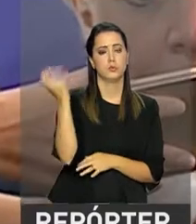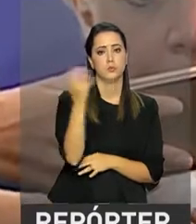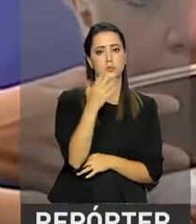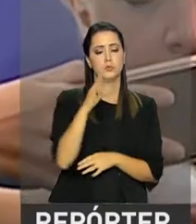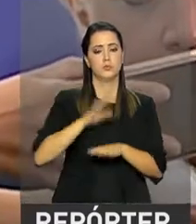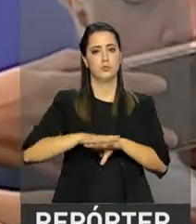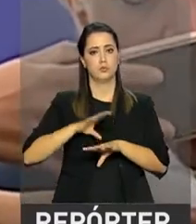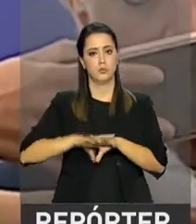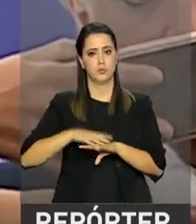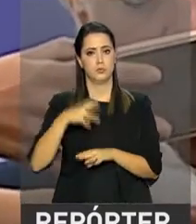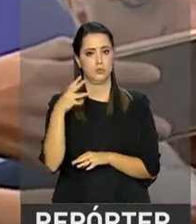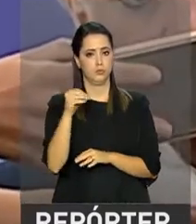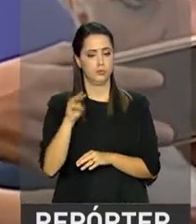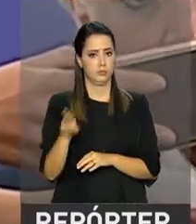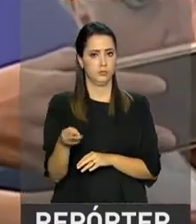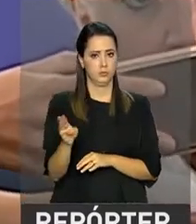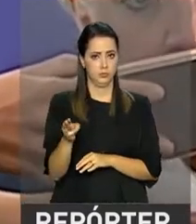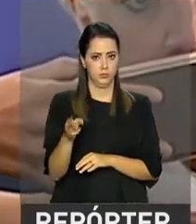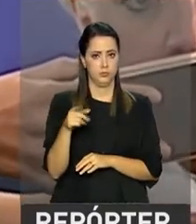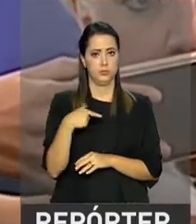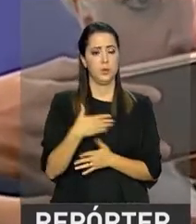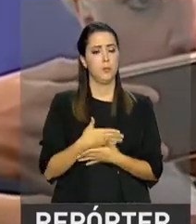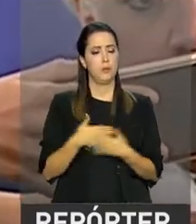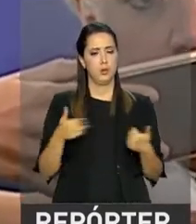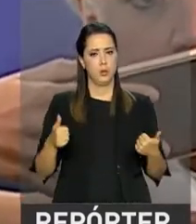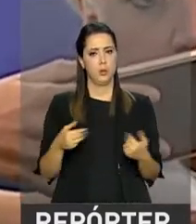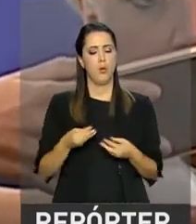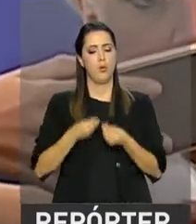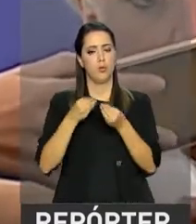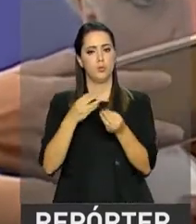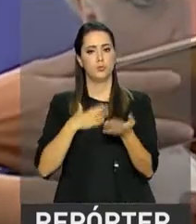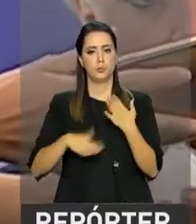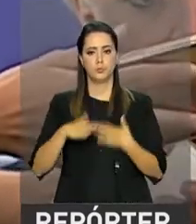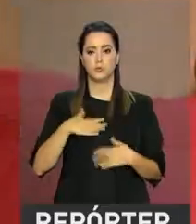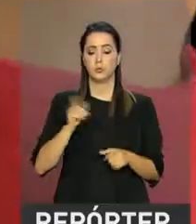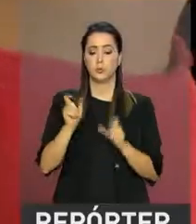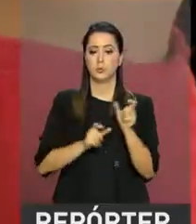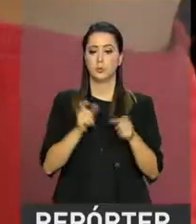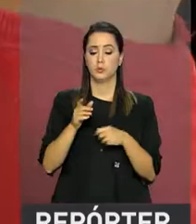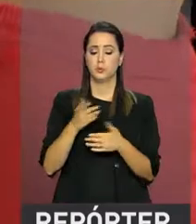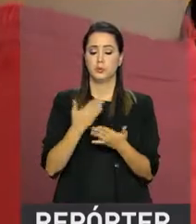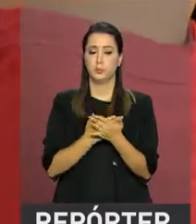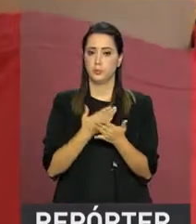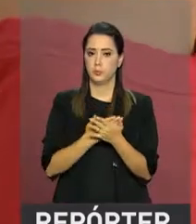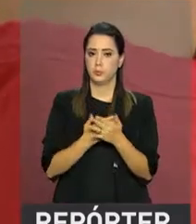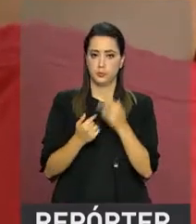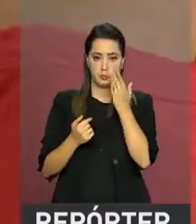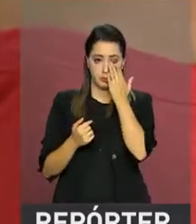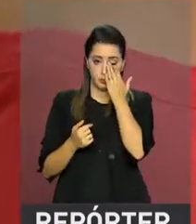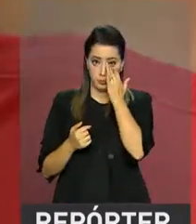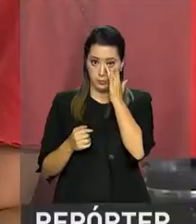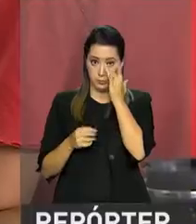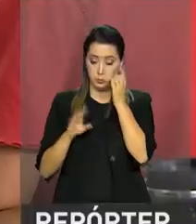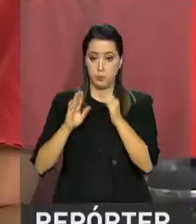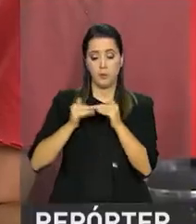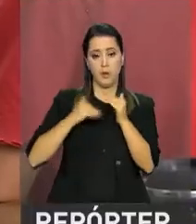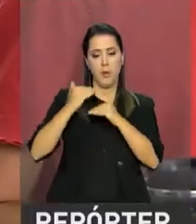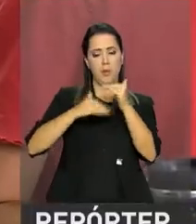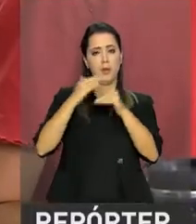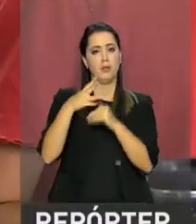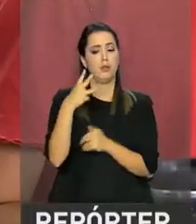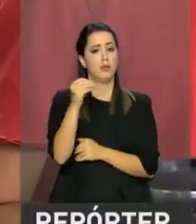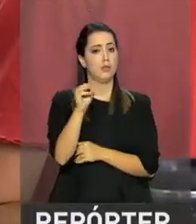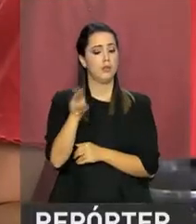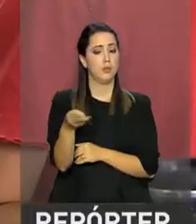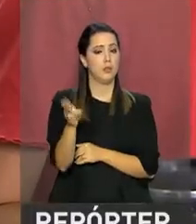em 30 minutos que vai dar muito mais tranquilidade conforto para os estudantes a decisão de aumentar em meia hora o prazo